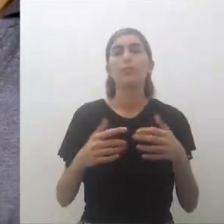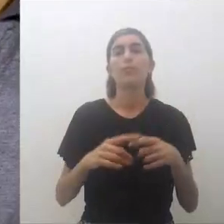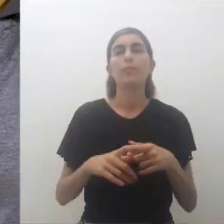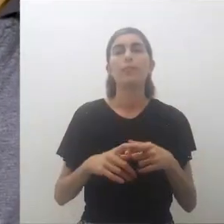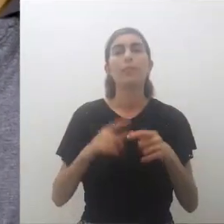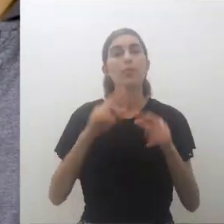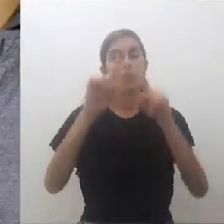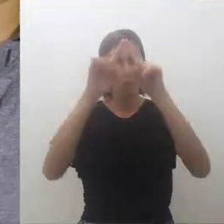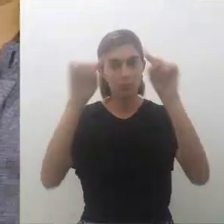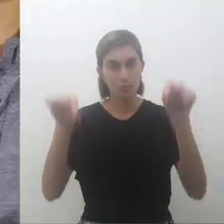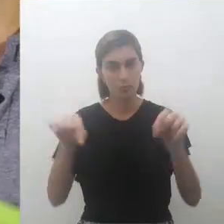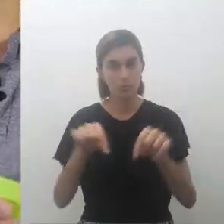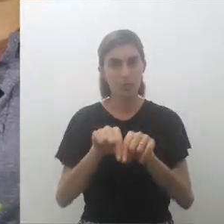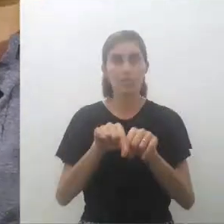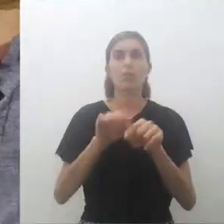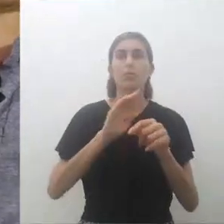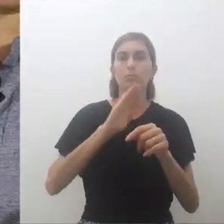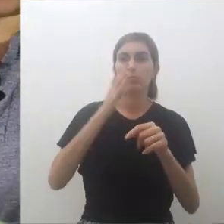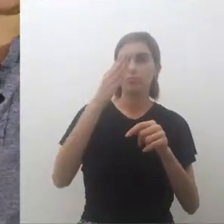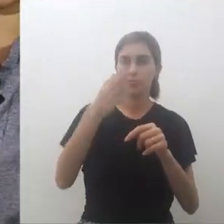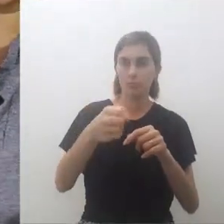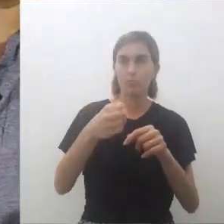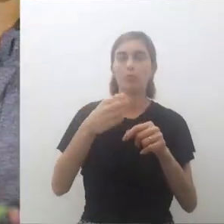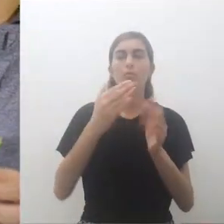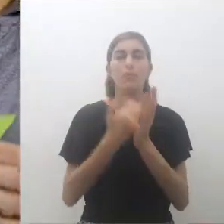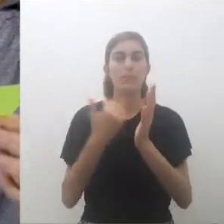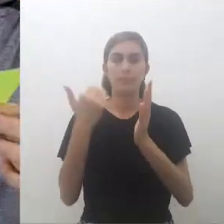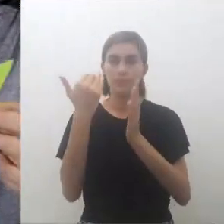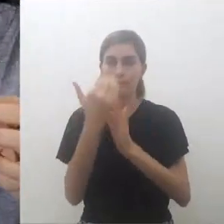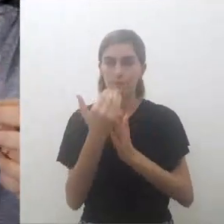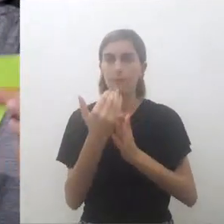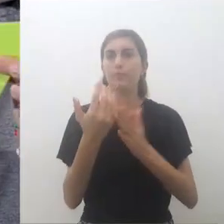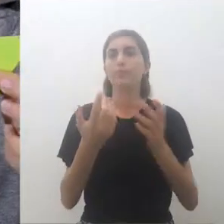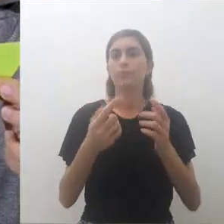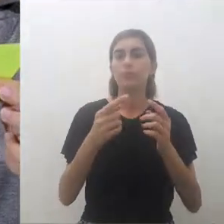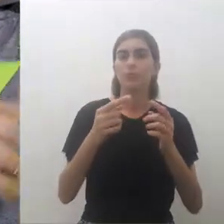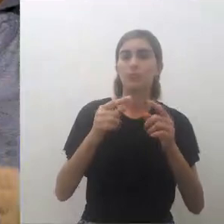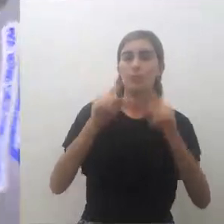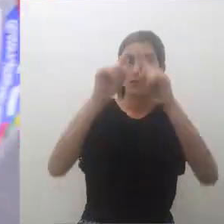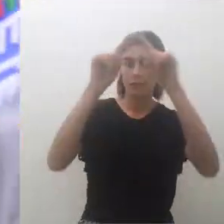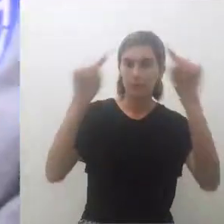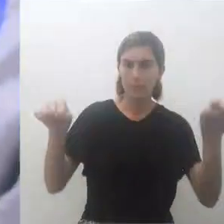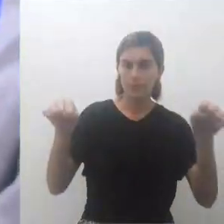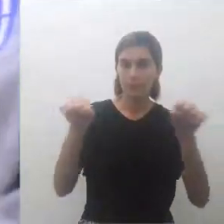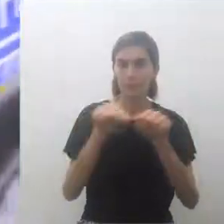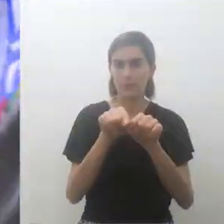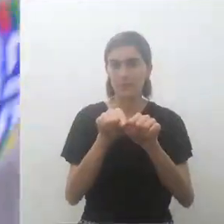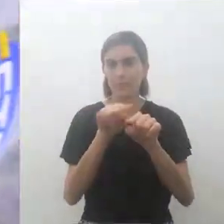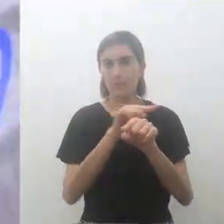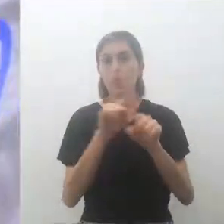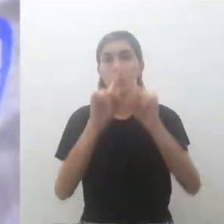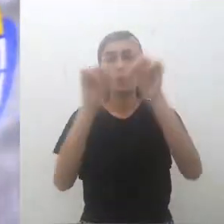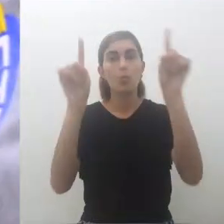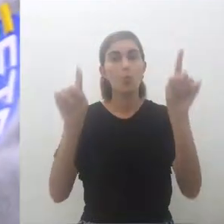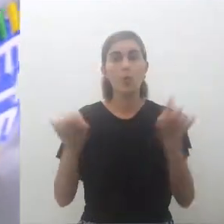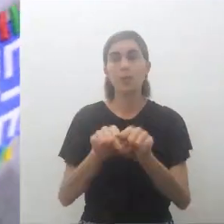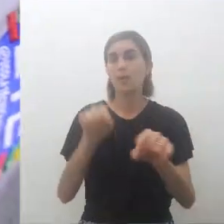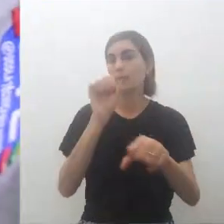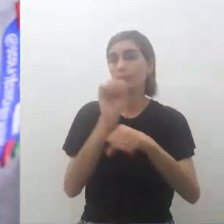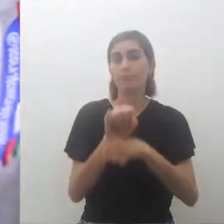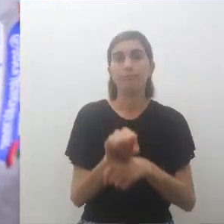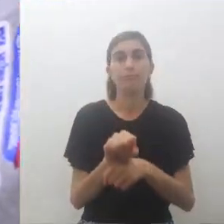O triângulo direciona de uma forma maior ainda devido aos seus vértices, e o quadrado gera uma